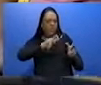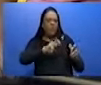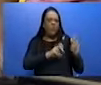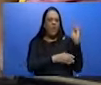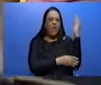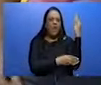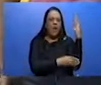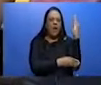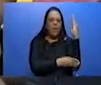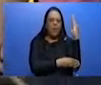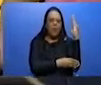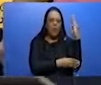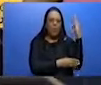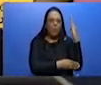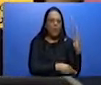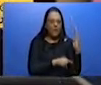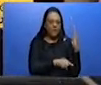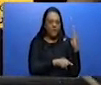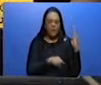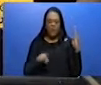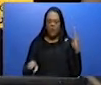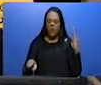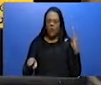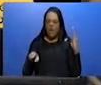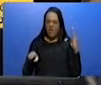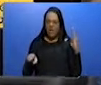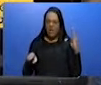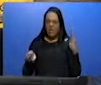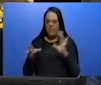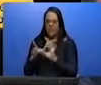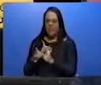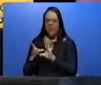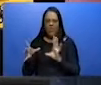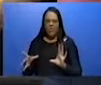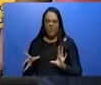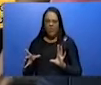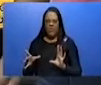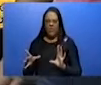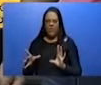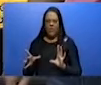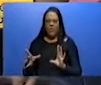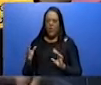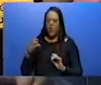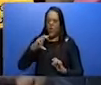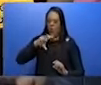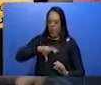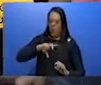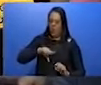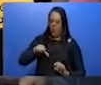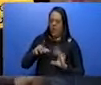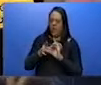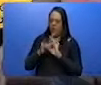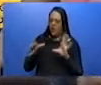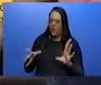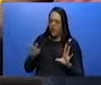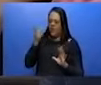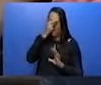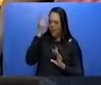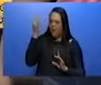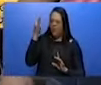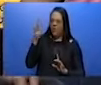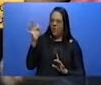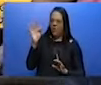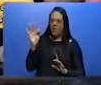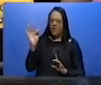dos portugueses? Os portugueses deixavam os franceses explorar o pau-brasil? Não, eles entraram em